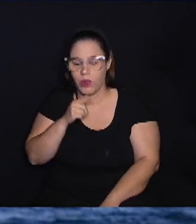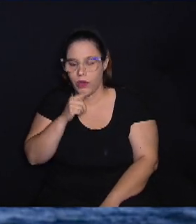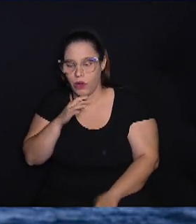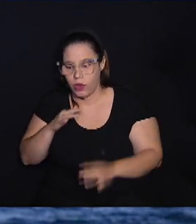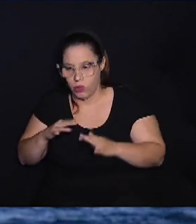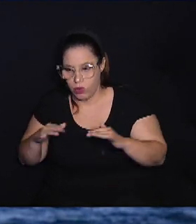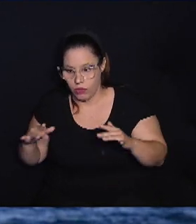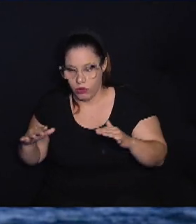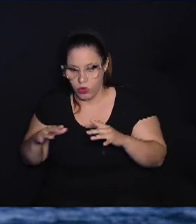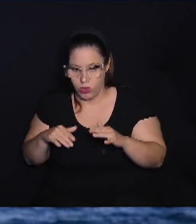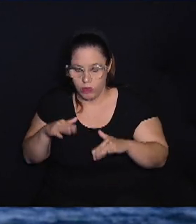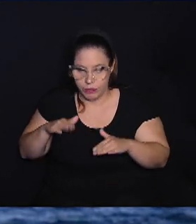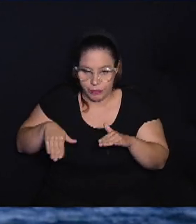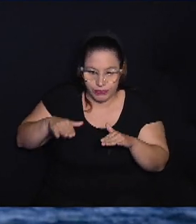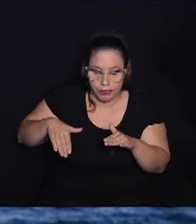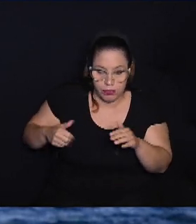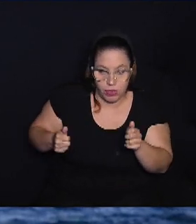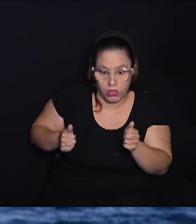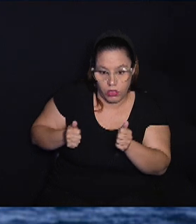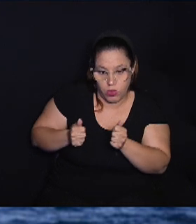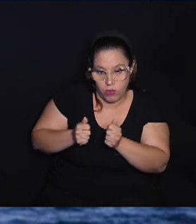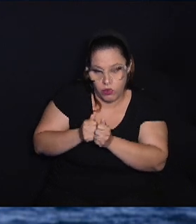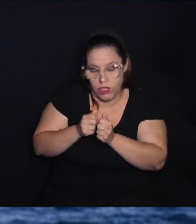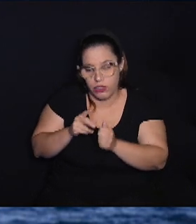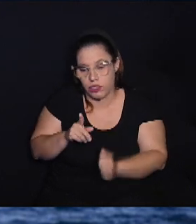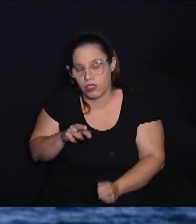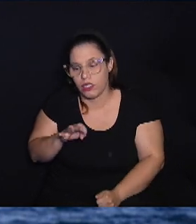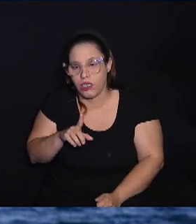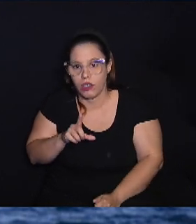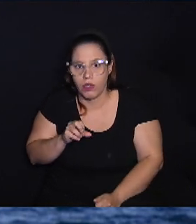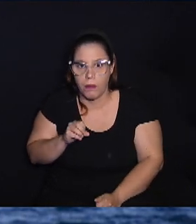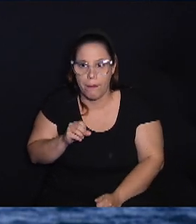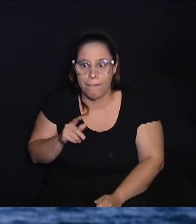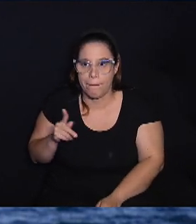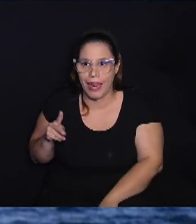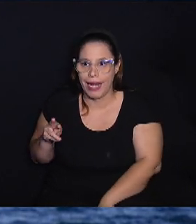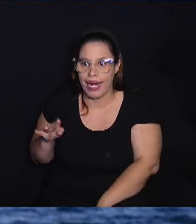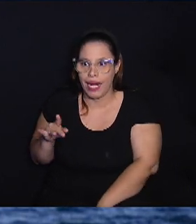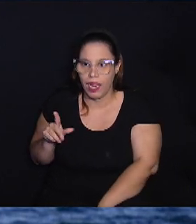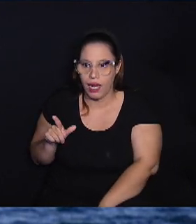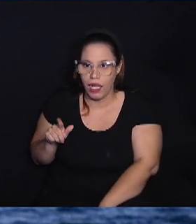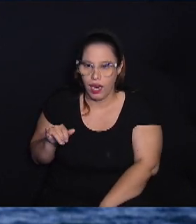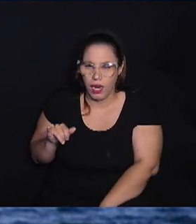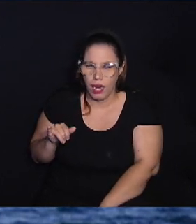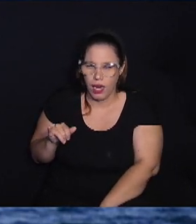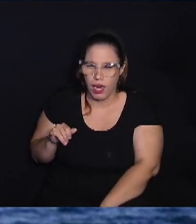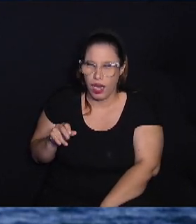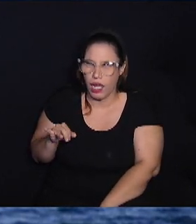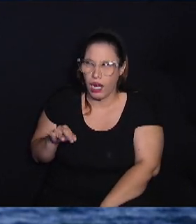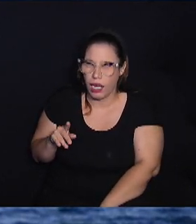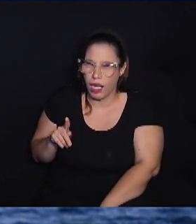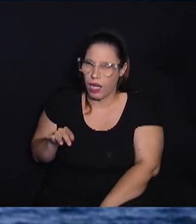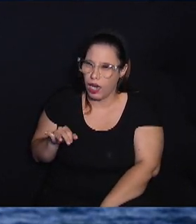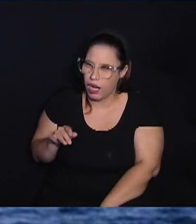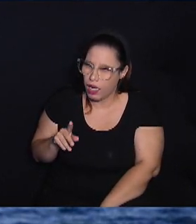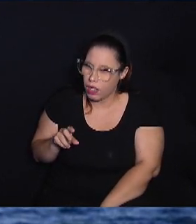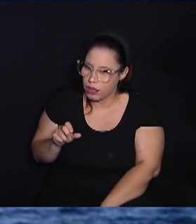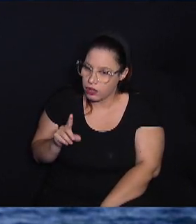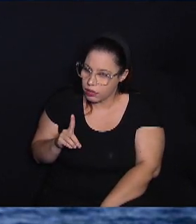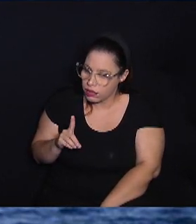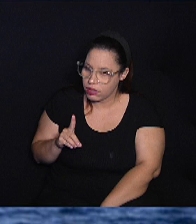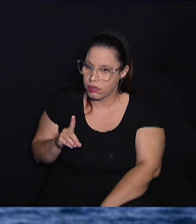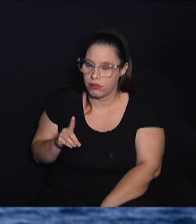pode se acumular sob o gelo. A geleira Pine Island, por exemplo, é atualmente o local com maior risco de